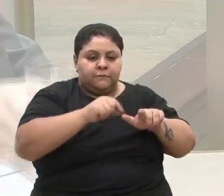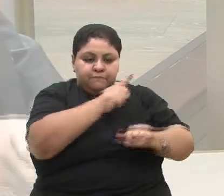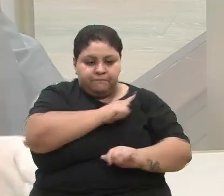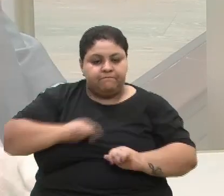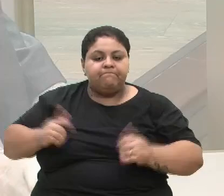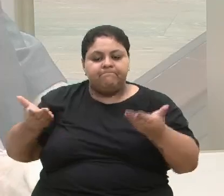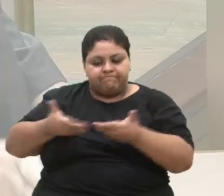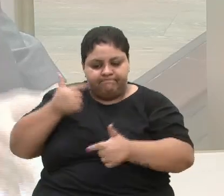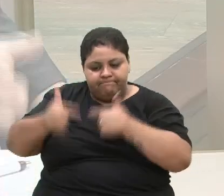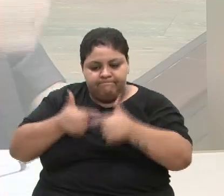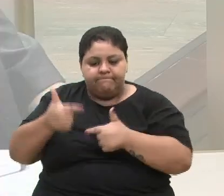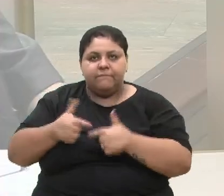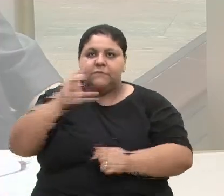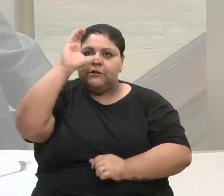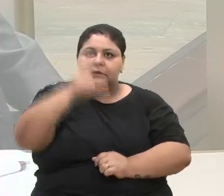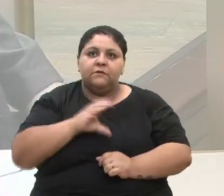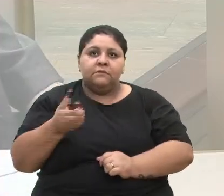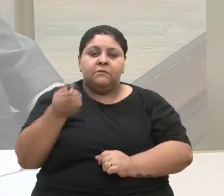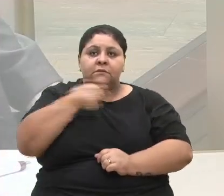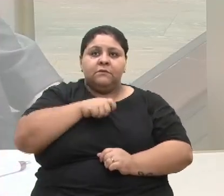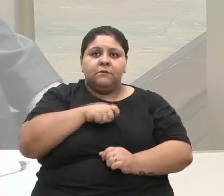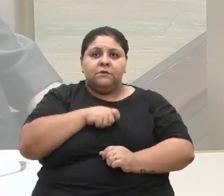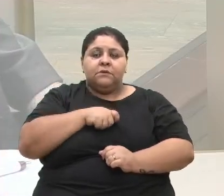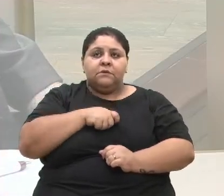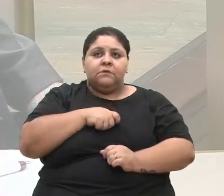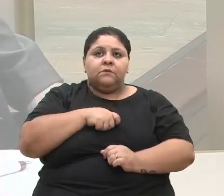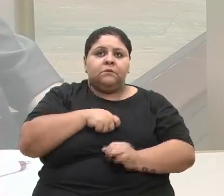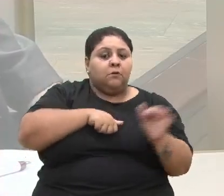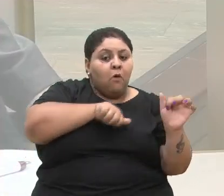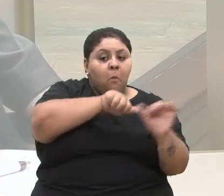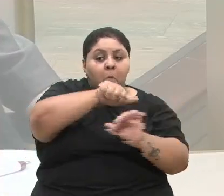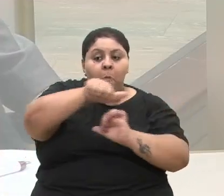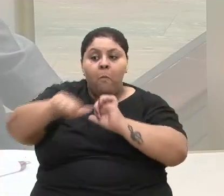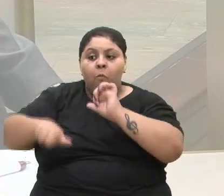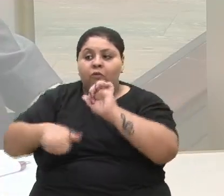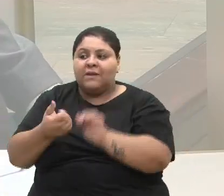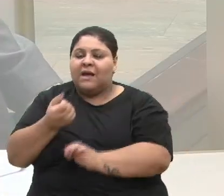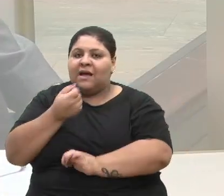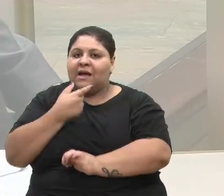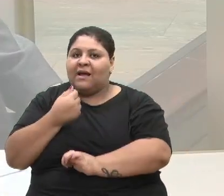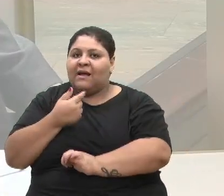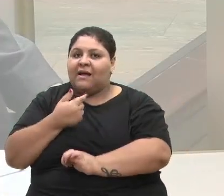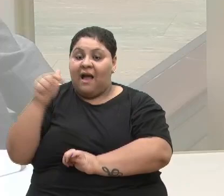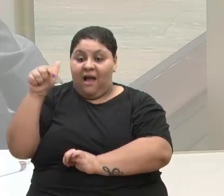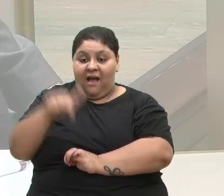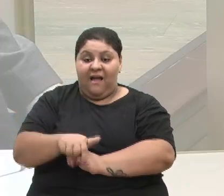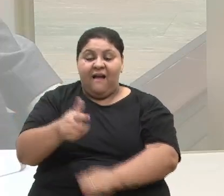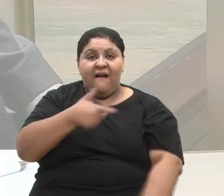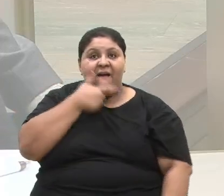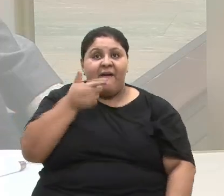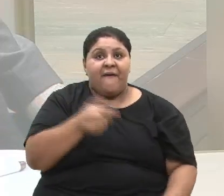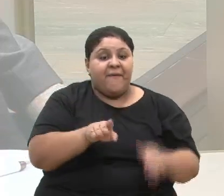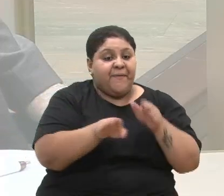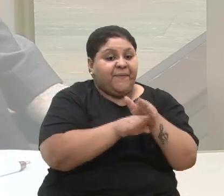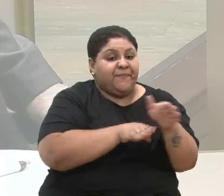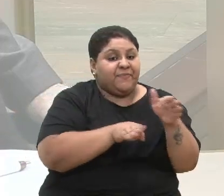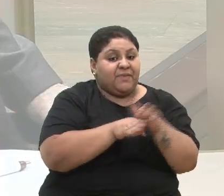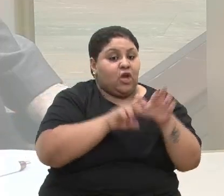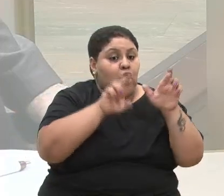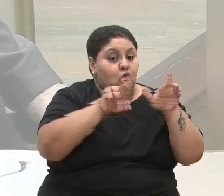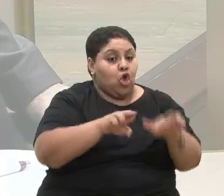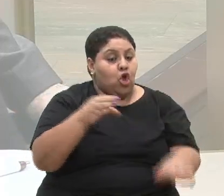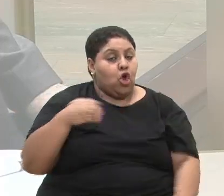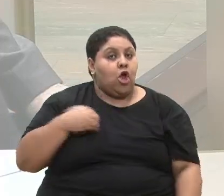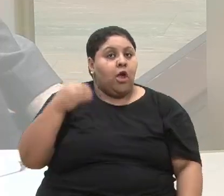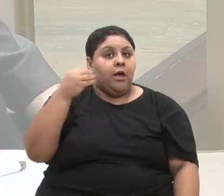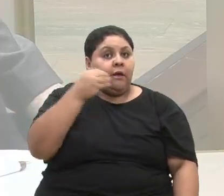cidadão que só precisa renovar uma consulta. Mas aqui a gente tem que fazer uma fala que o Conselho Regional de Medicina